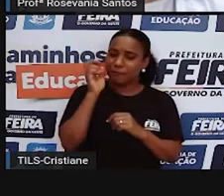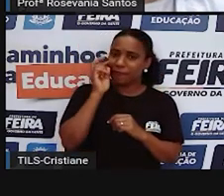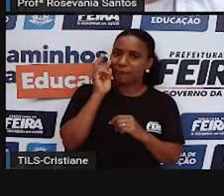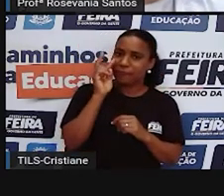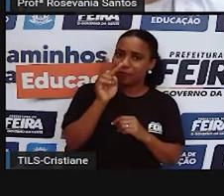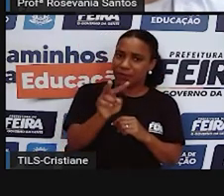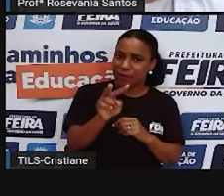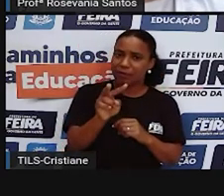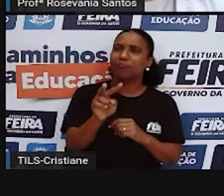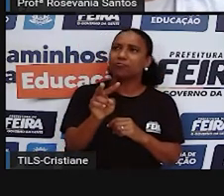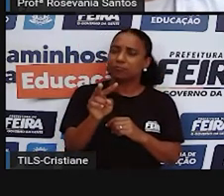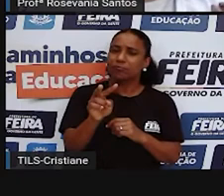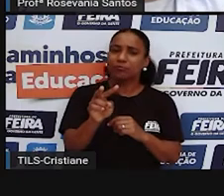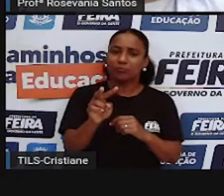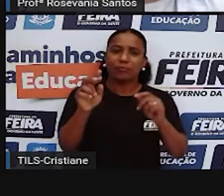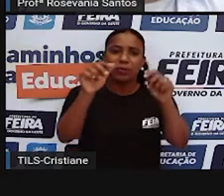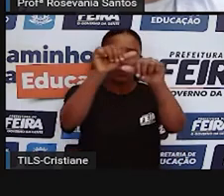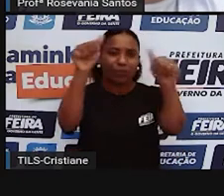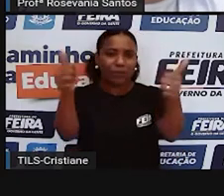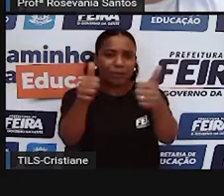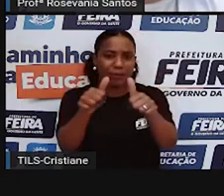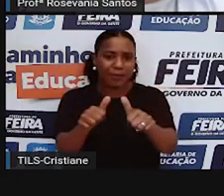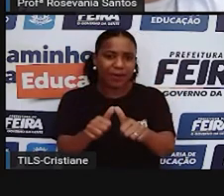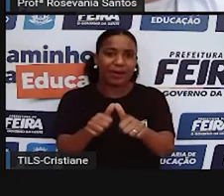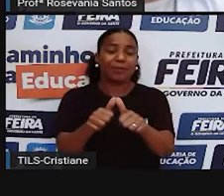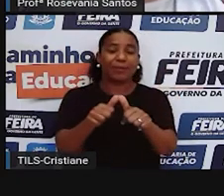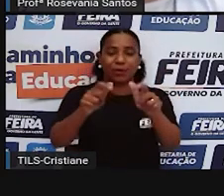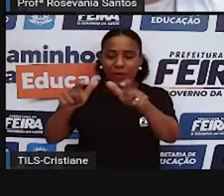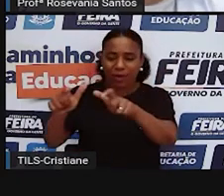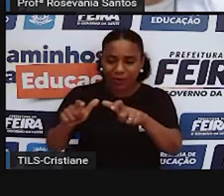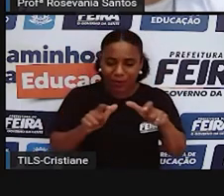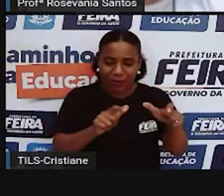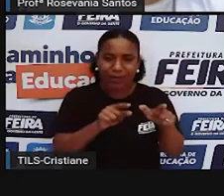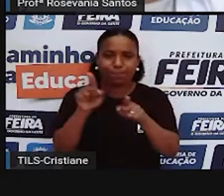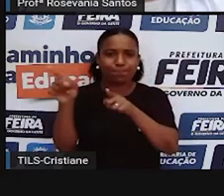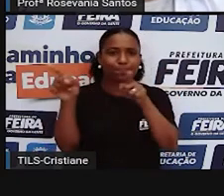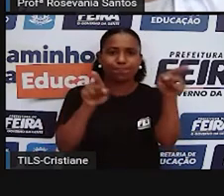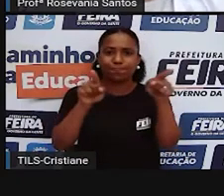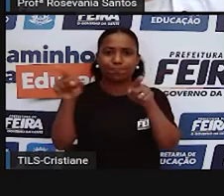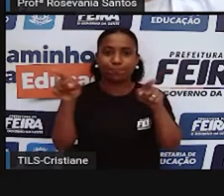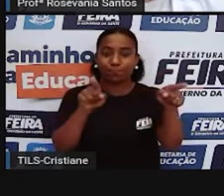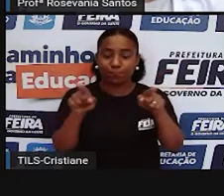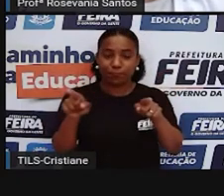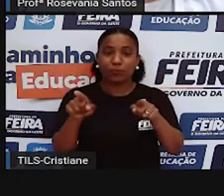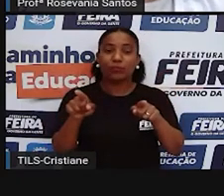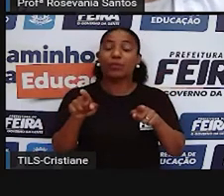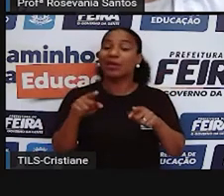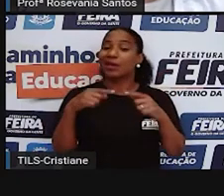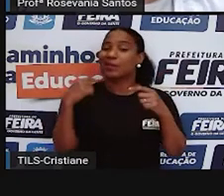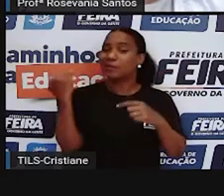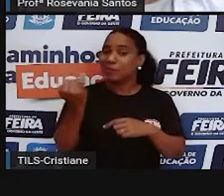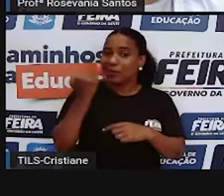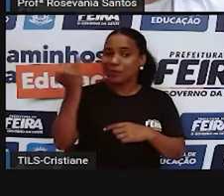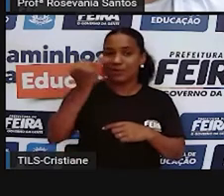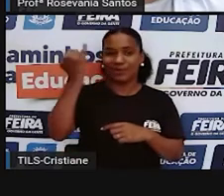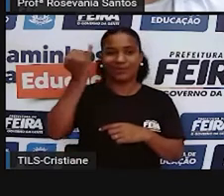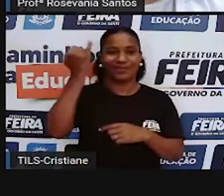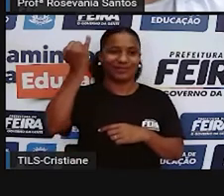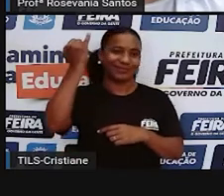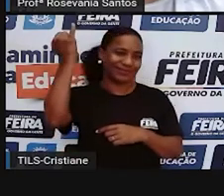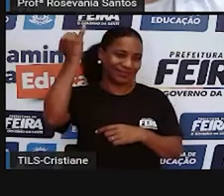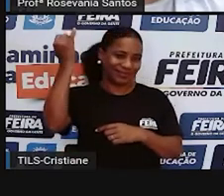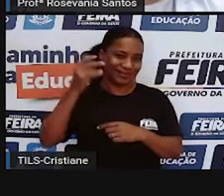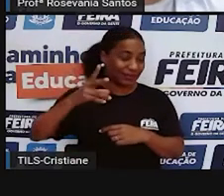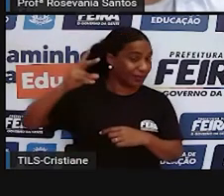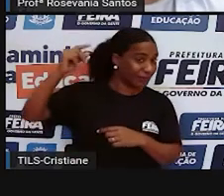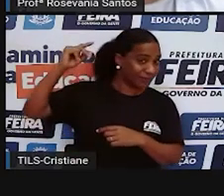se localizar, de marcar os territórios, de identificar os espaços por onde o homem, né, vai